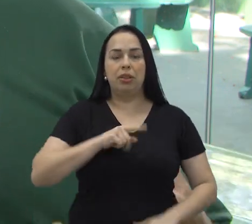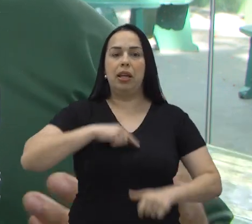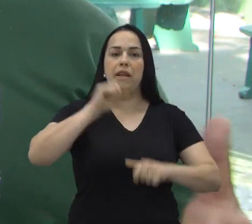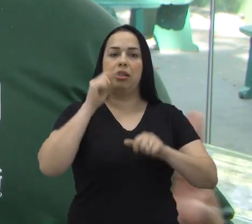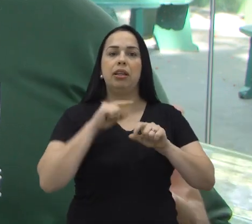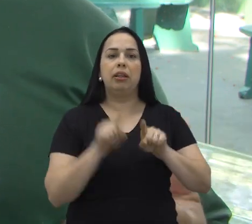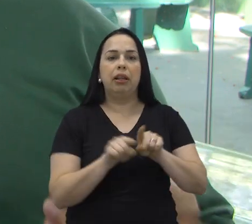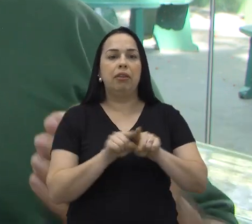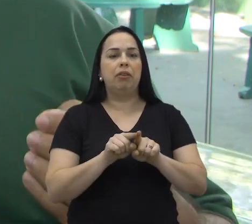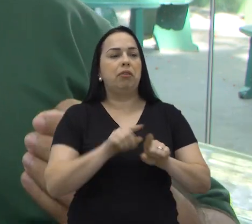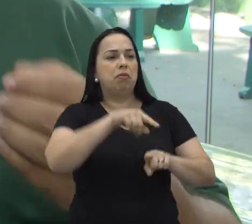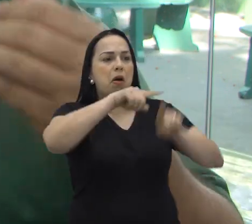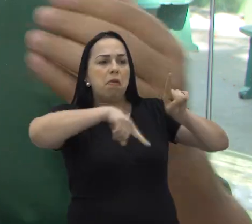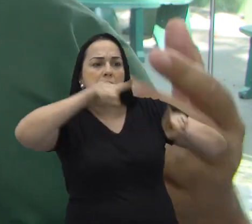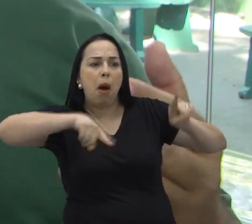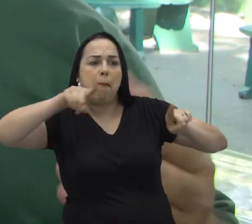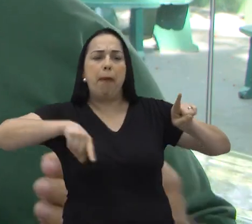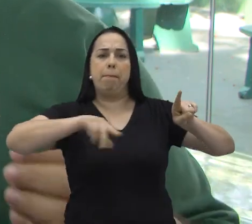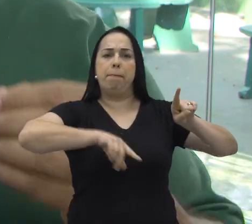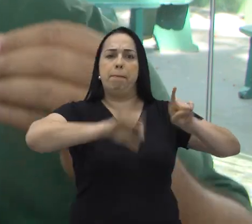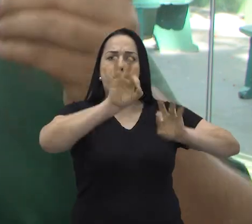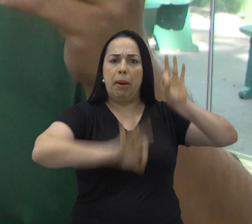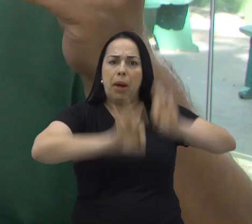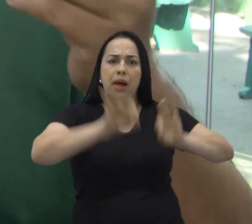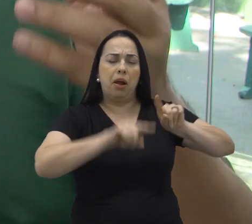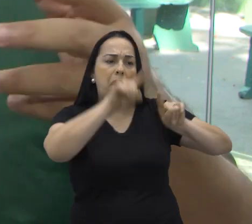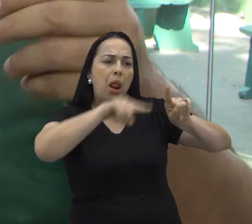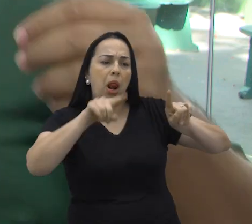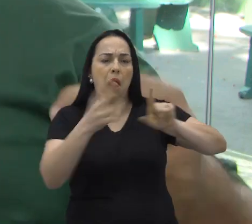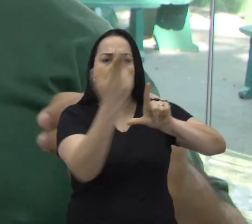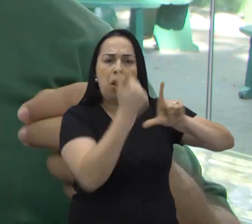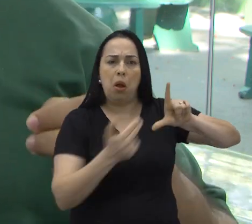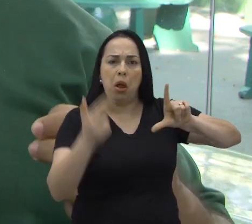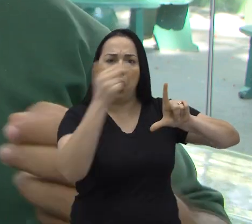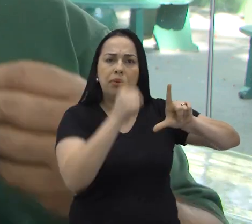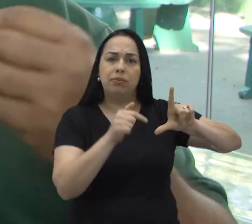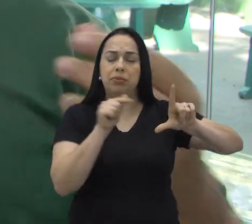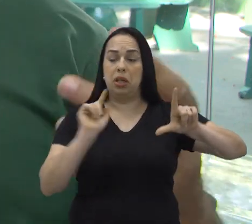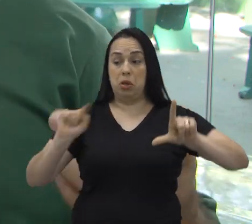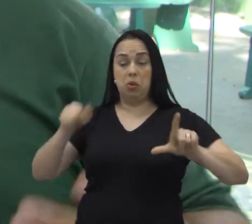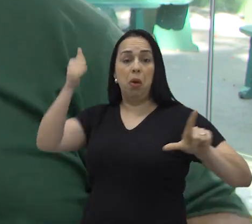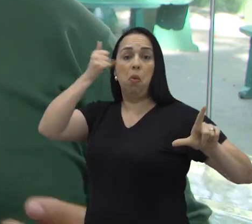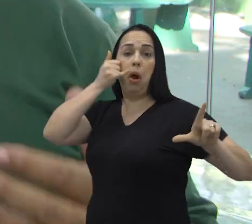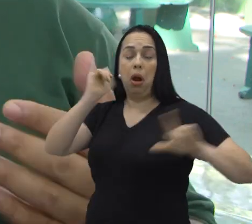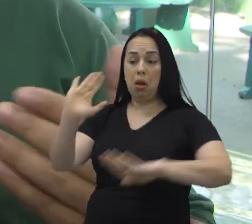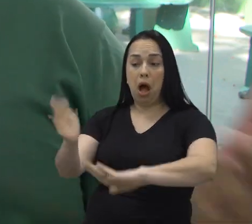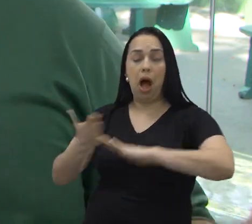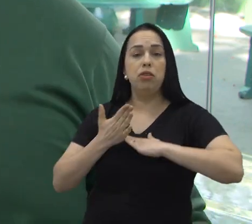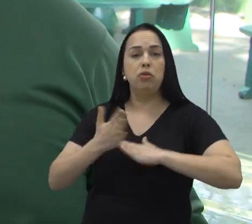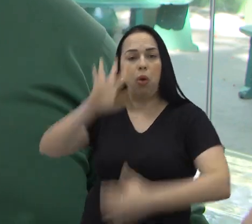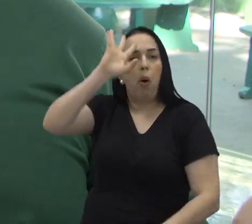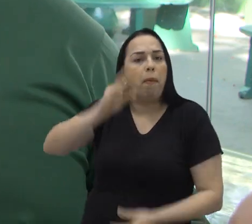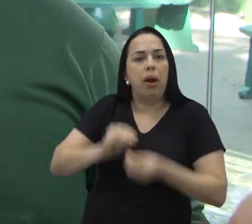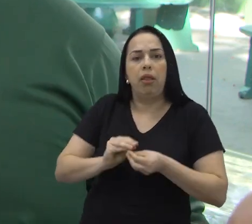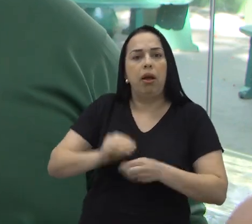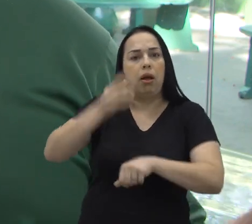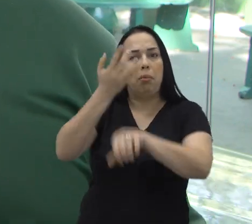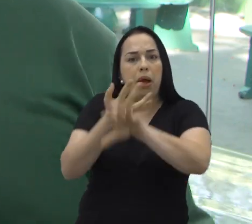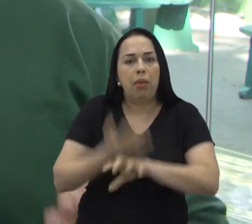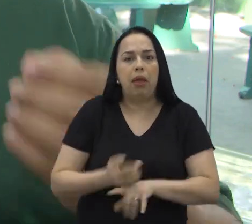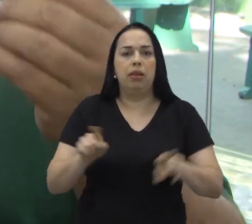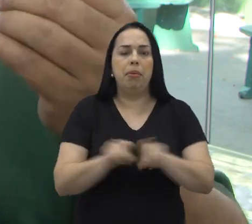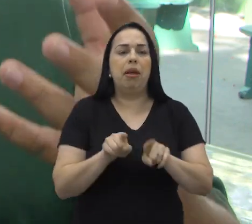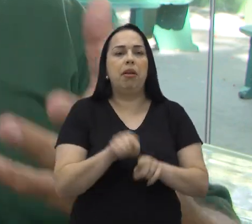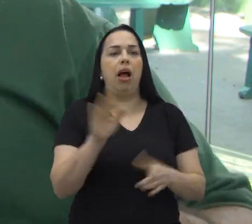coisa chamada geometria dinâmica, onde fazer gráficos, observar ilustrações em movimento, ajudam muito no entendimento da